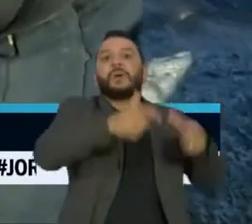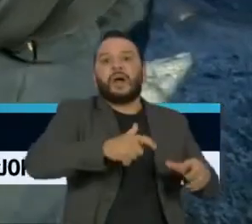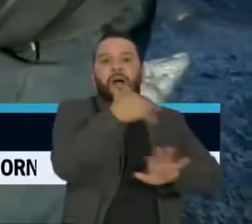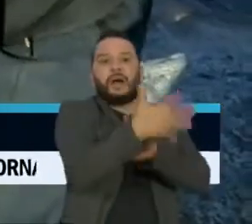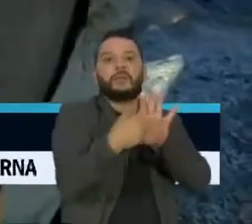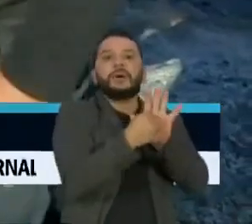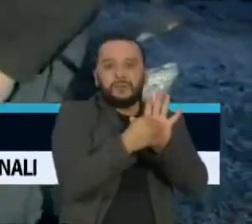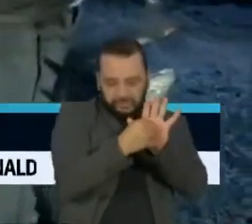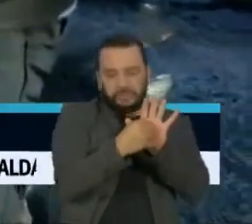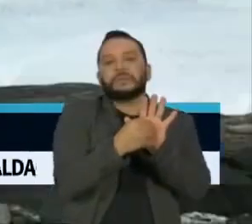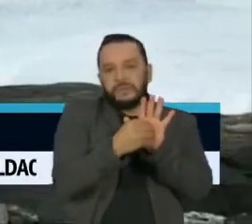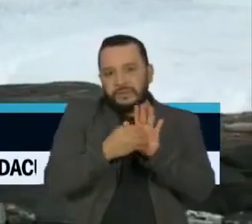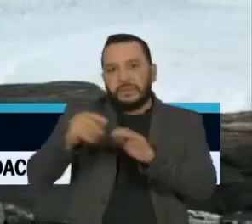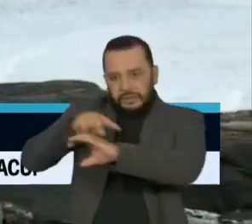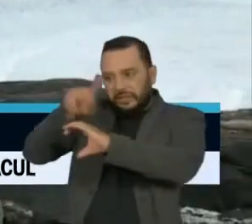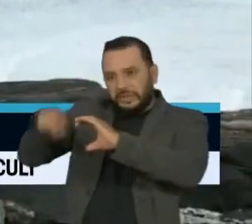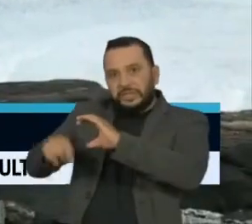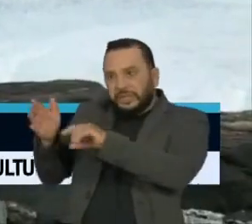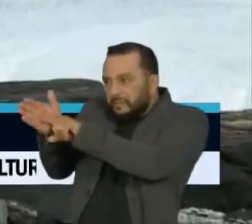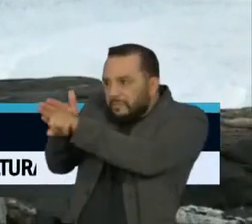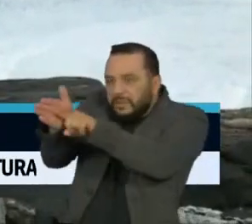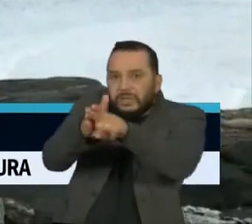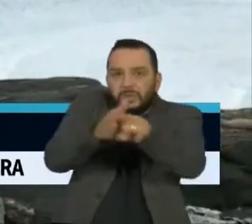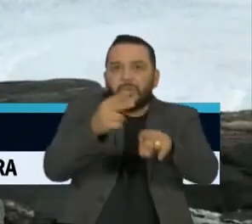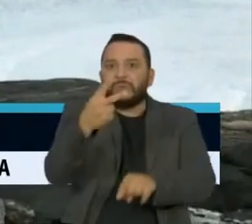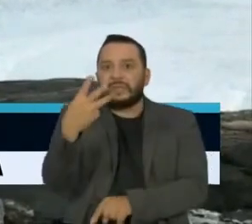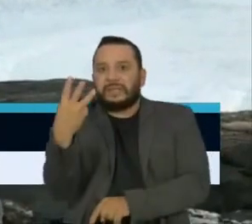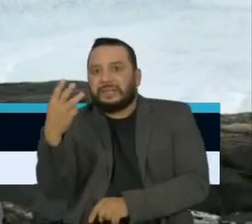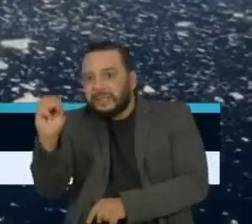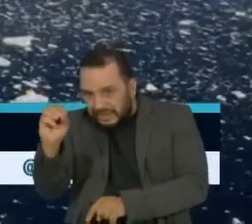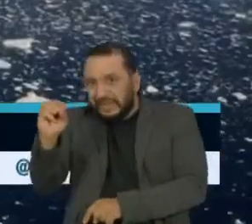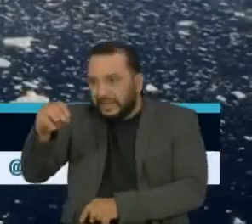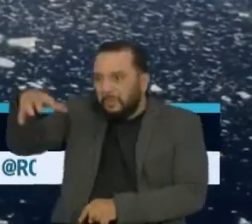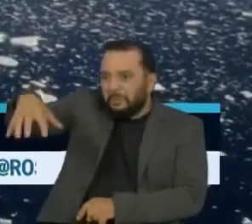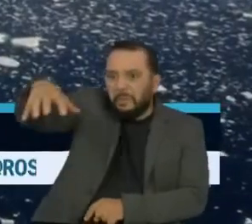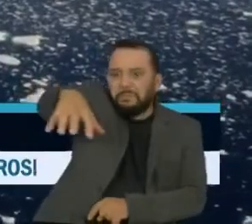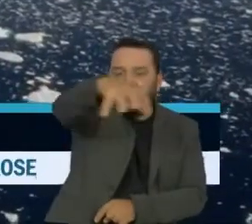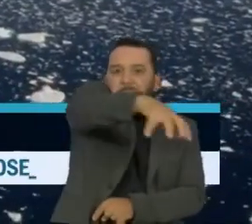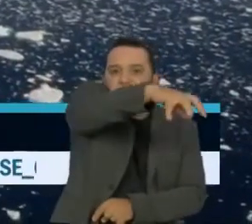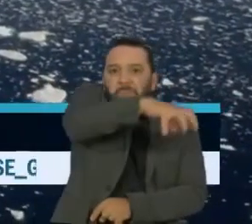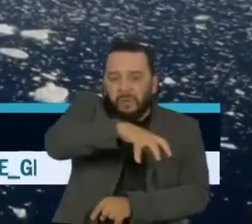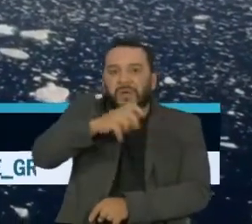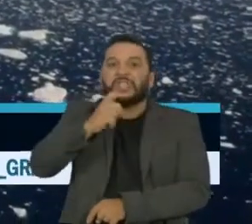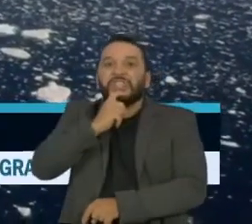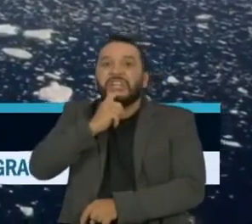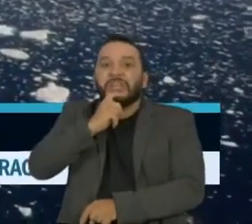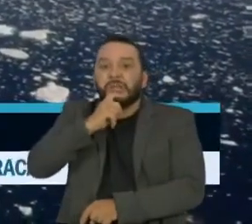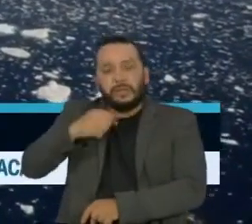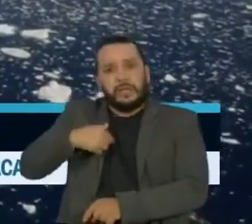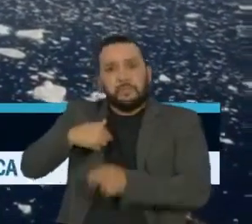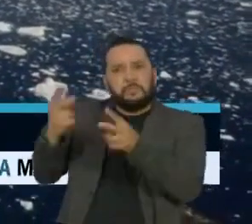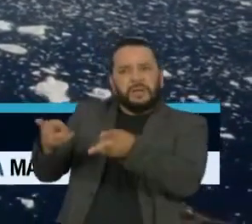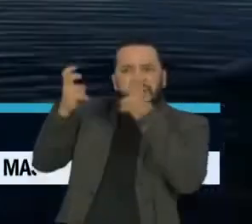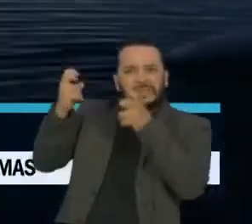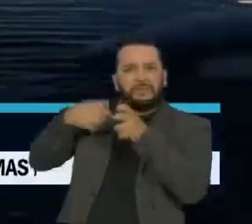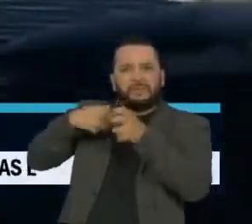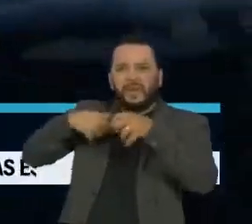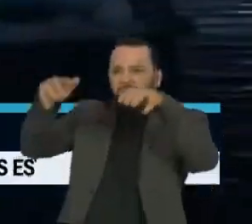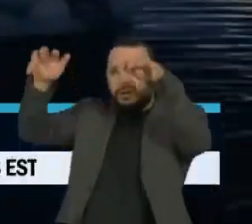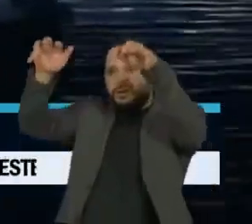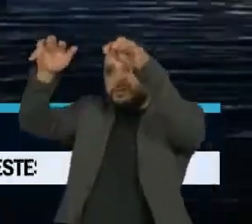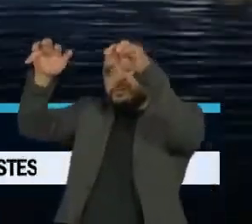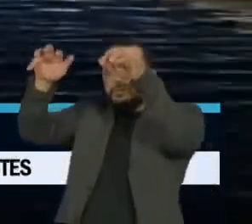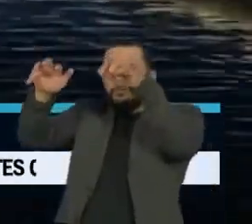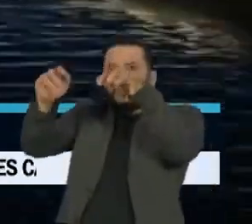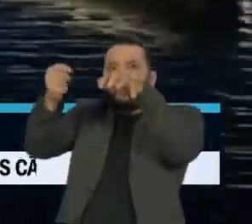mais de 230 geleiras ao longo das últimas 3 décadas e descobriram que a neve anual já não é capaz de